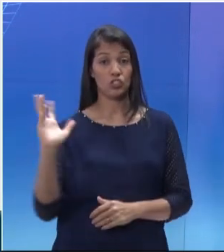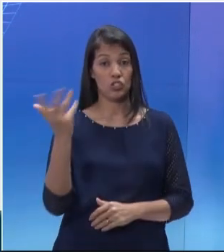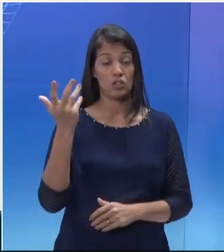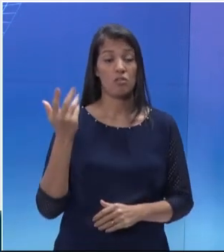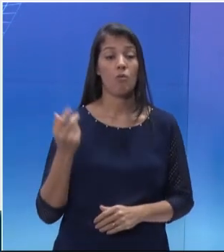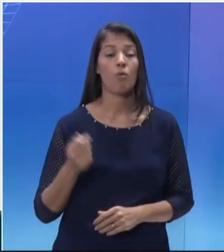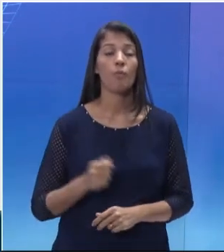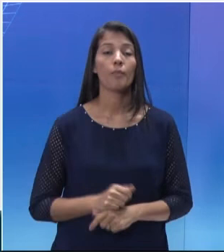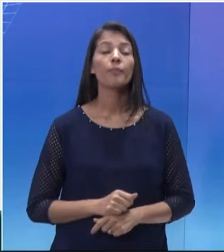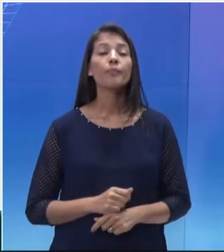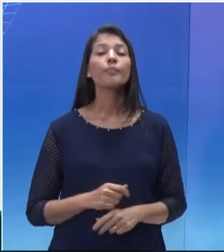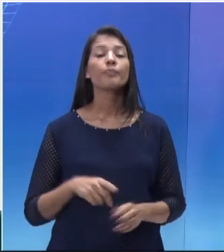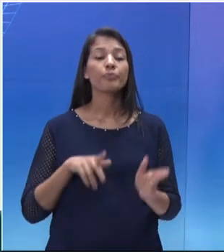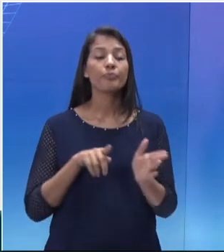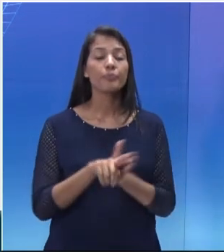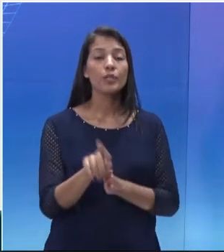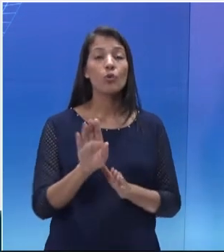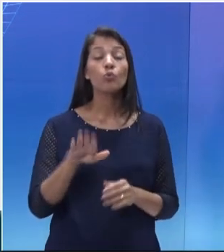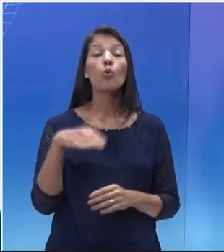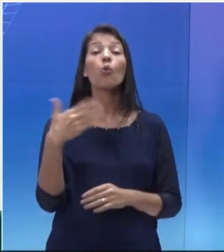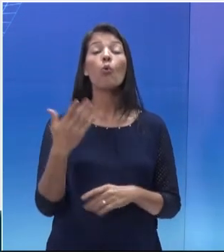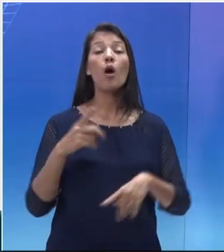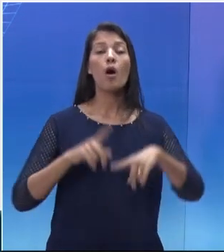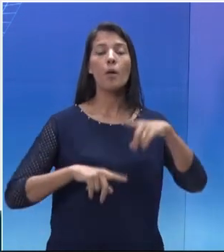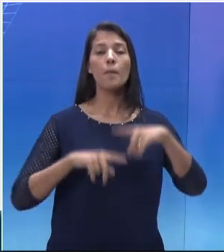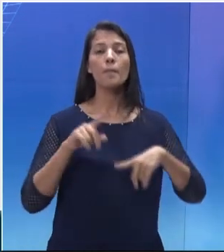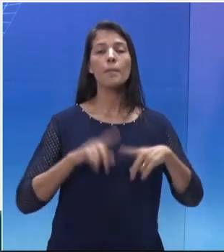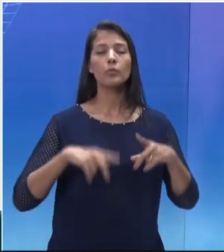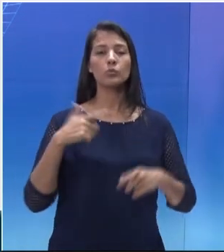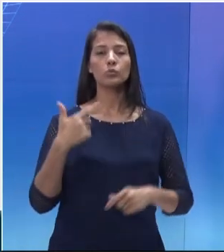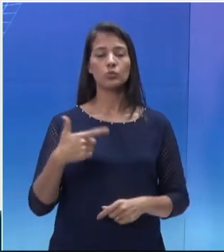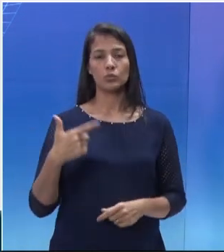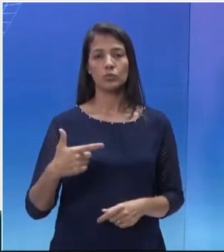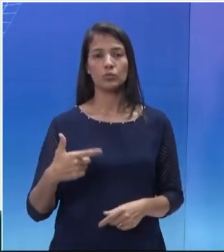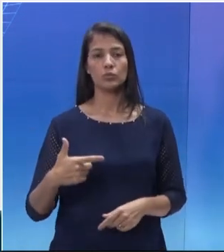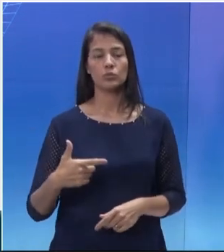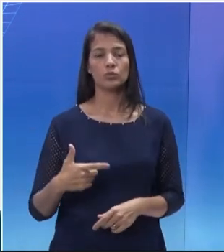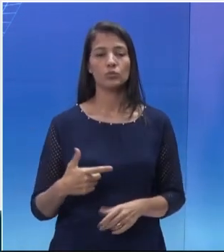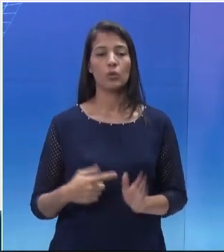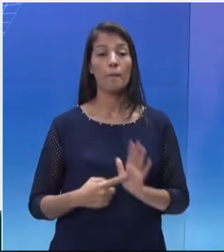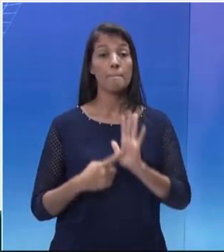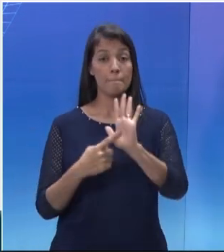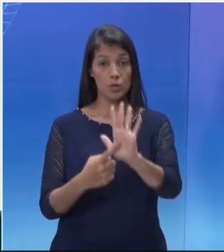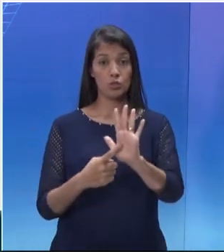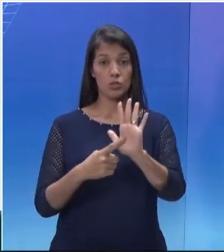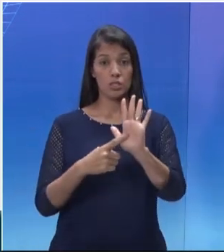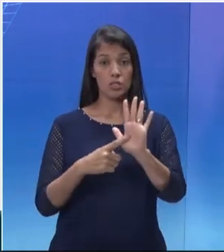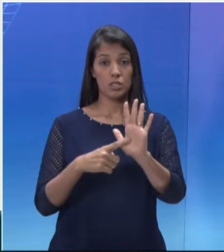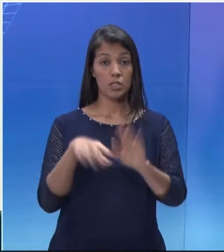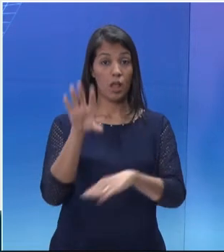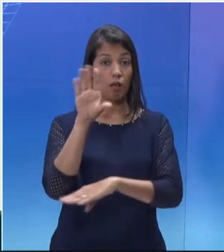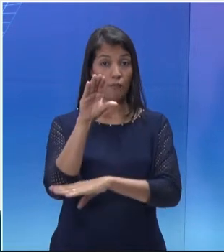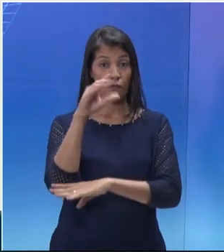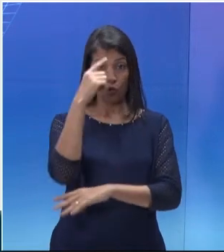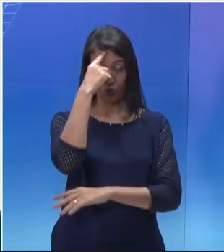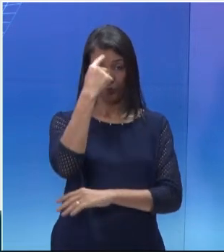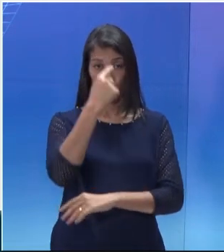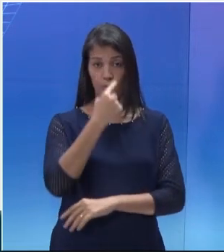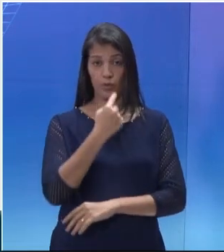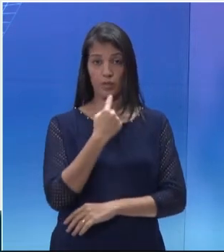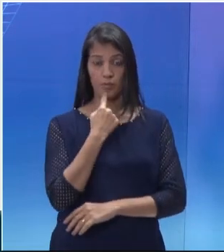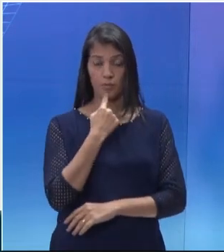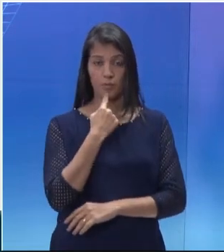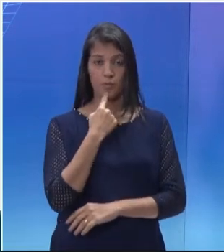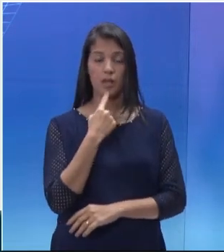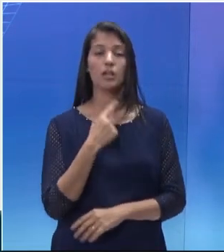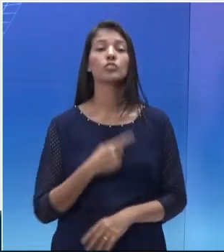a pergunta é exatamente essa: qual é esse produto secundário? Então, está aí o nosso sistema, percebemos que uma